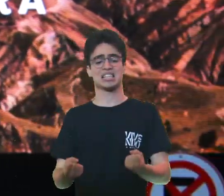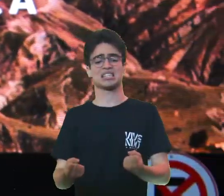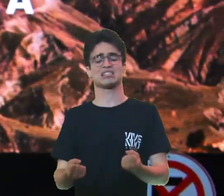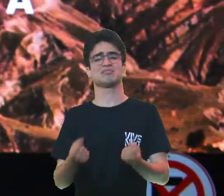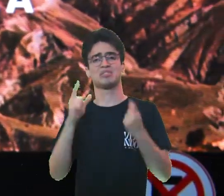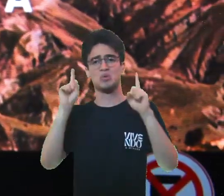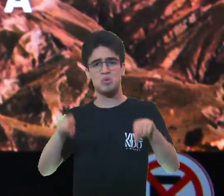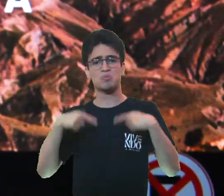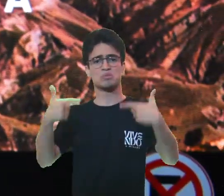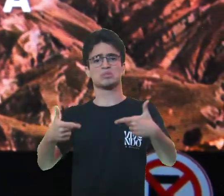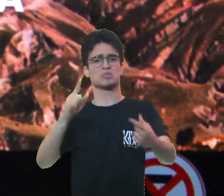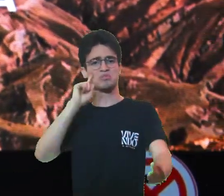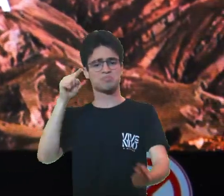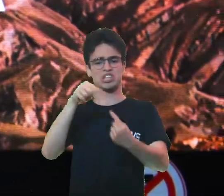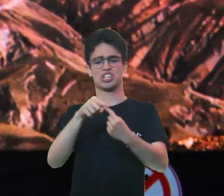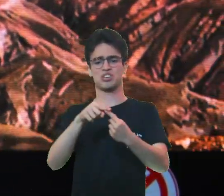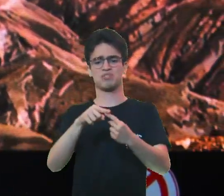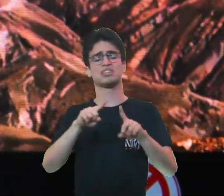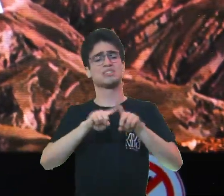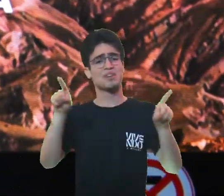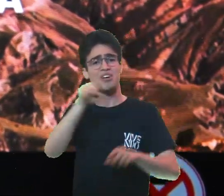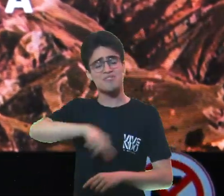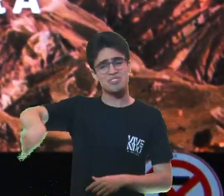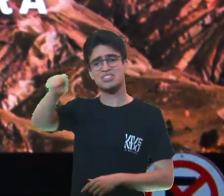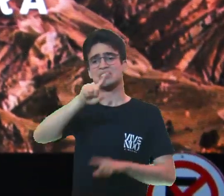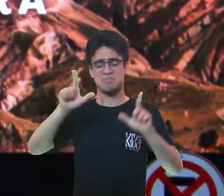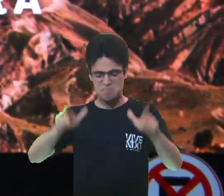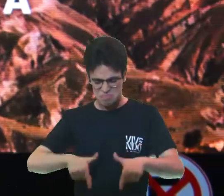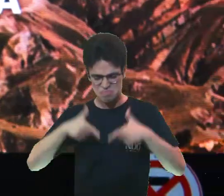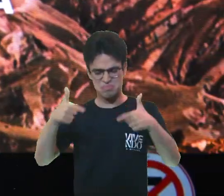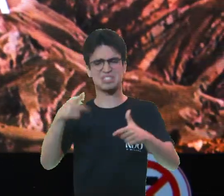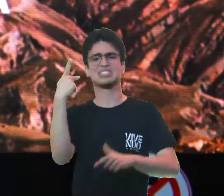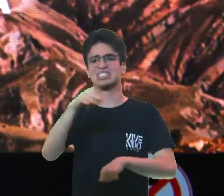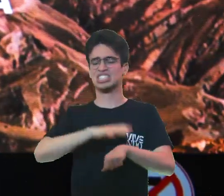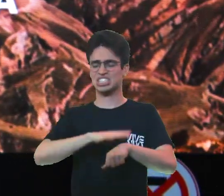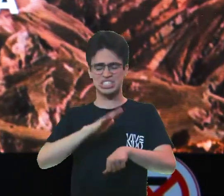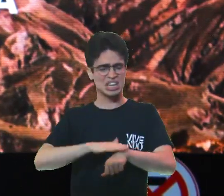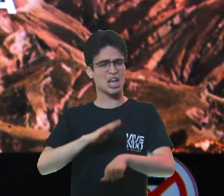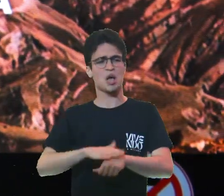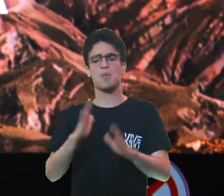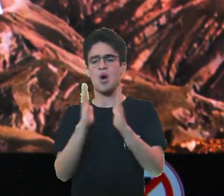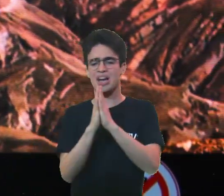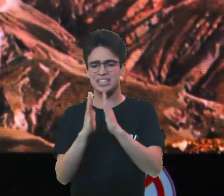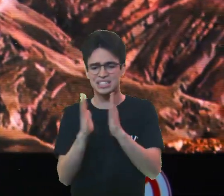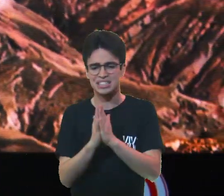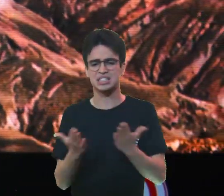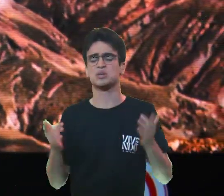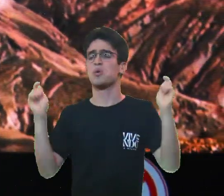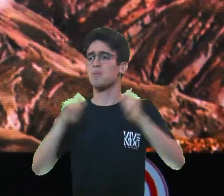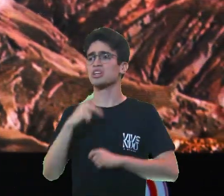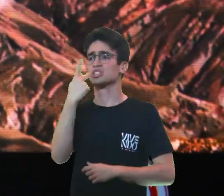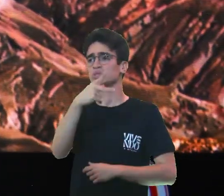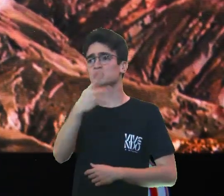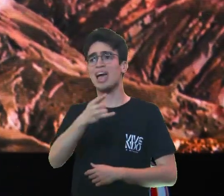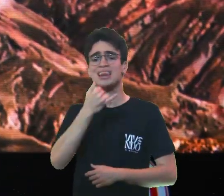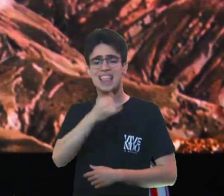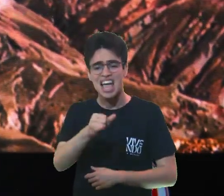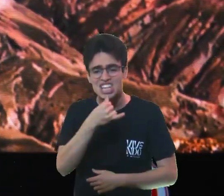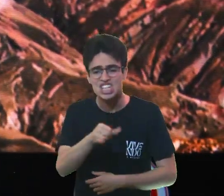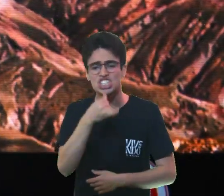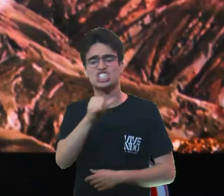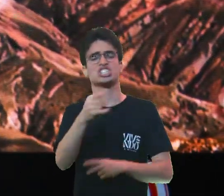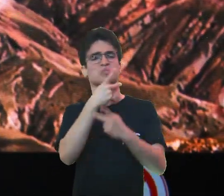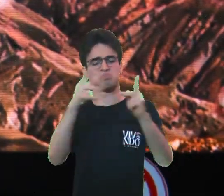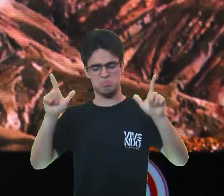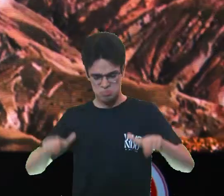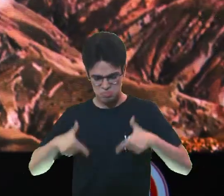causa e passe a se gastar da sua forma de oração, passe a gastar a energia física que você